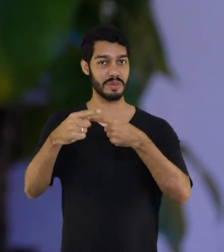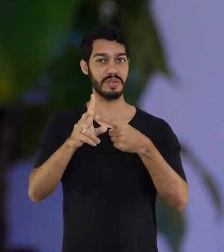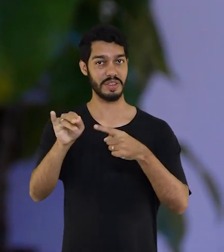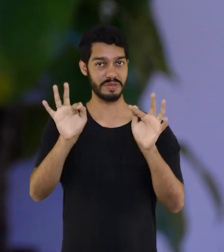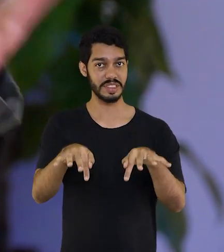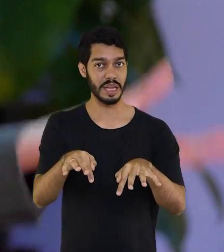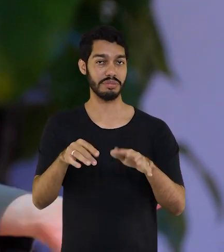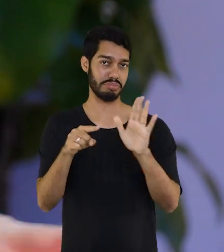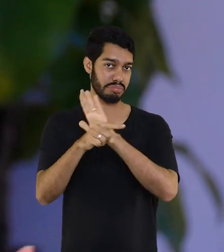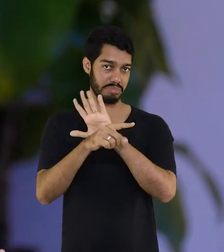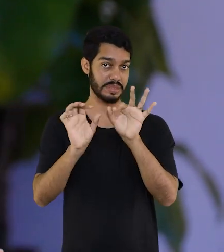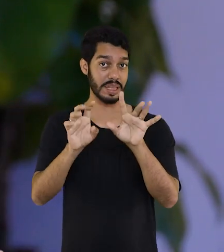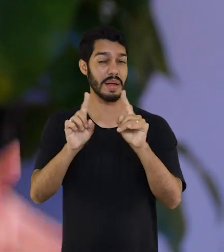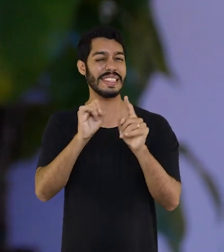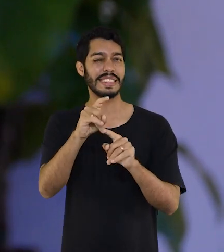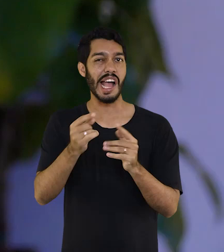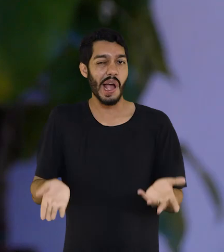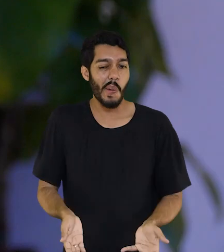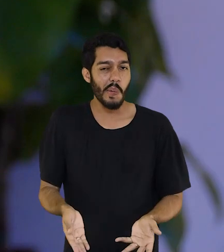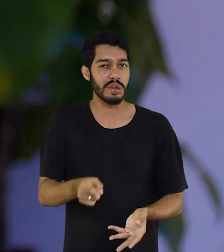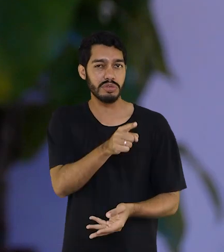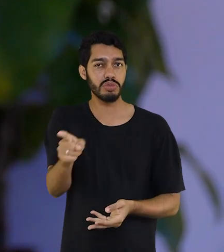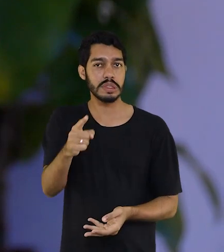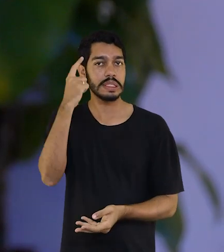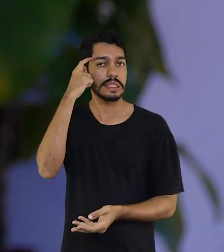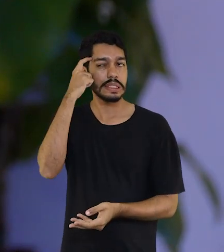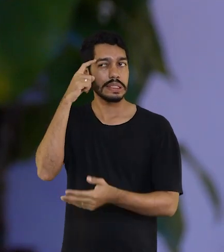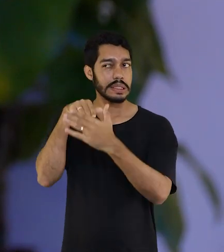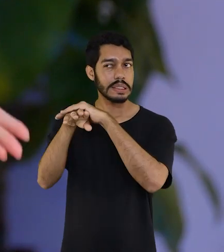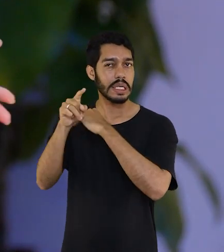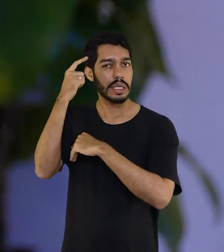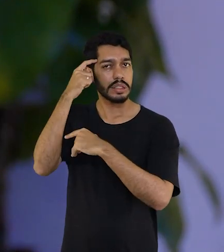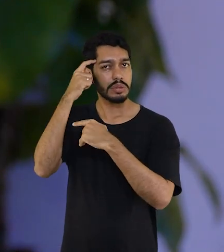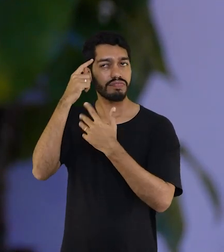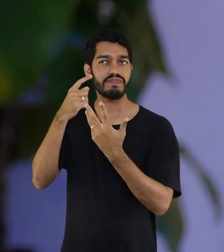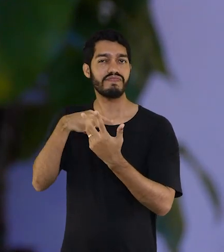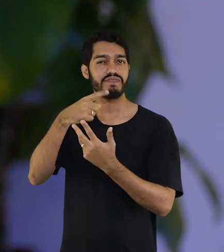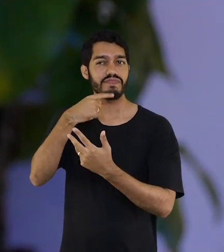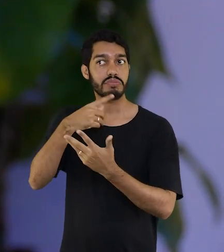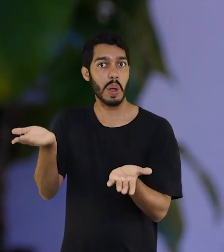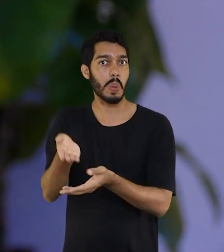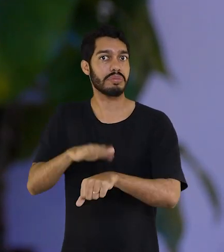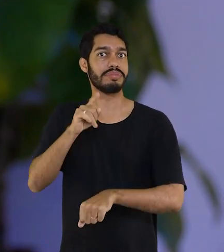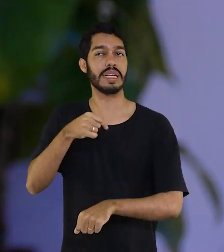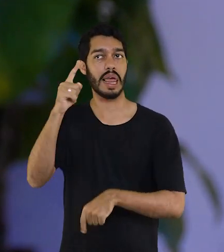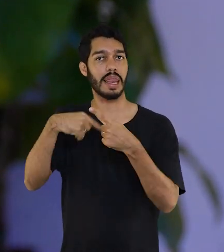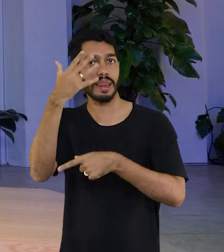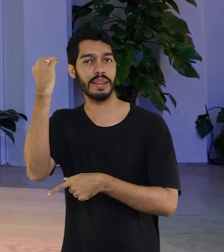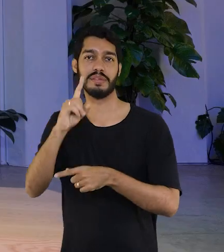perguntas. A gente vai ter um momento reservado no final, mas se alguma coisa ficou na cabeça e vocês não querem esperar, sintam-se completamente à vontade,